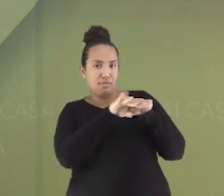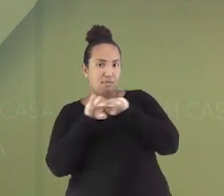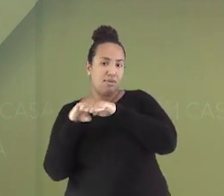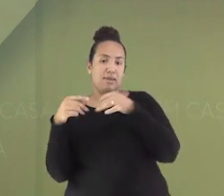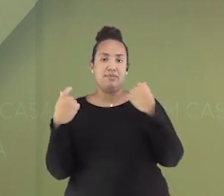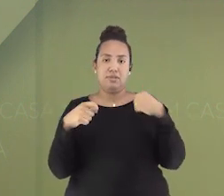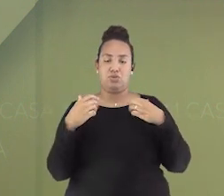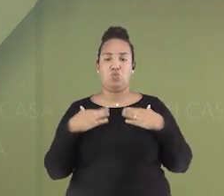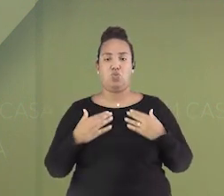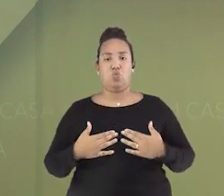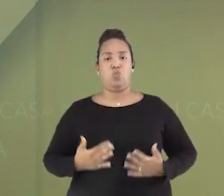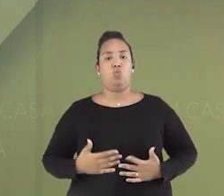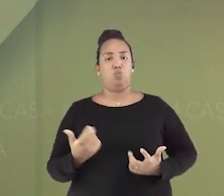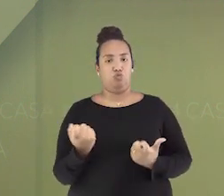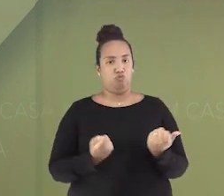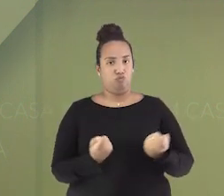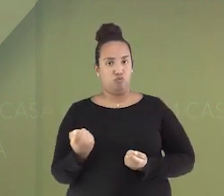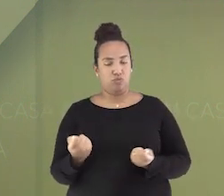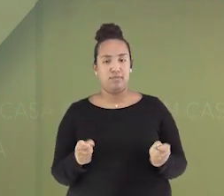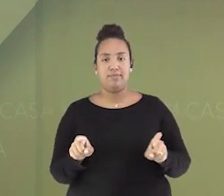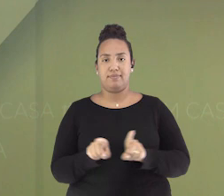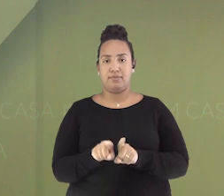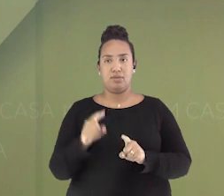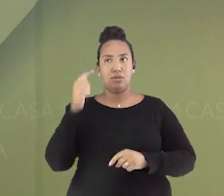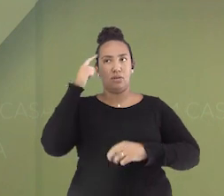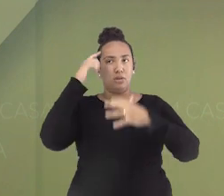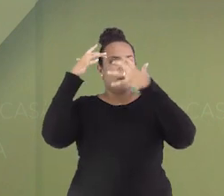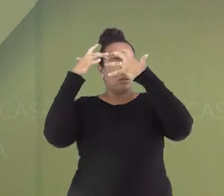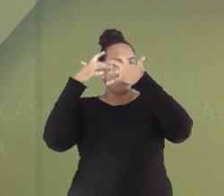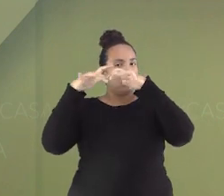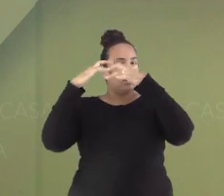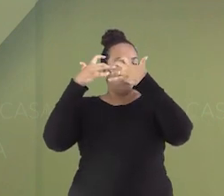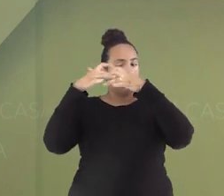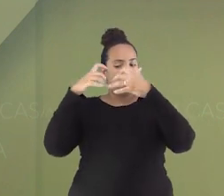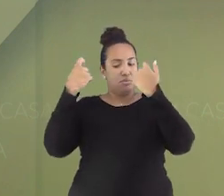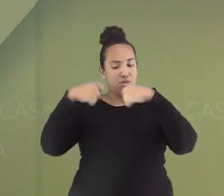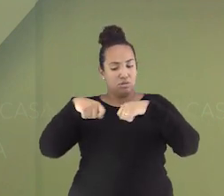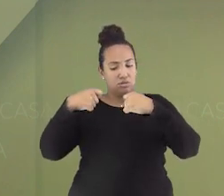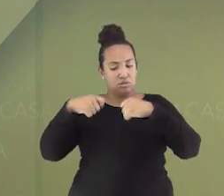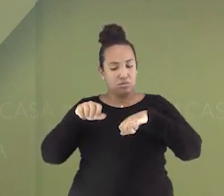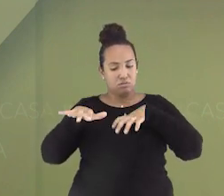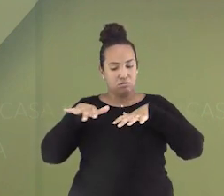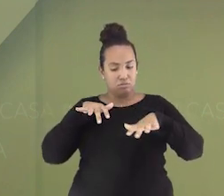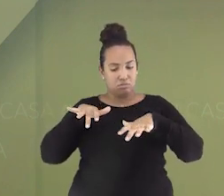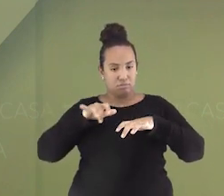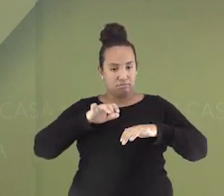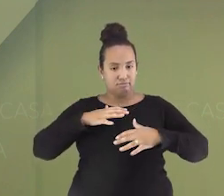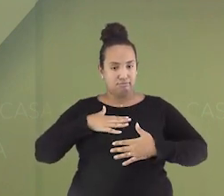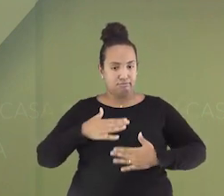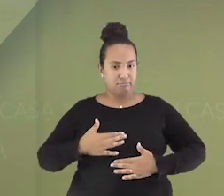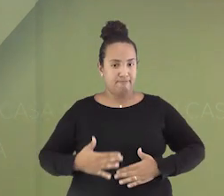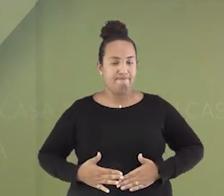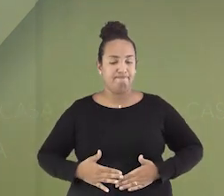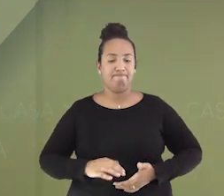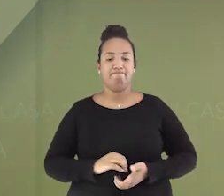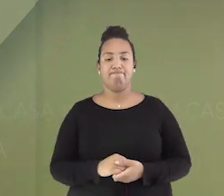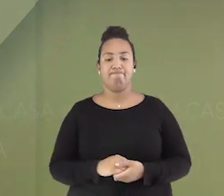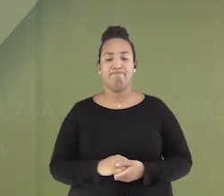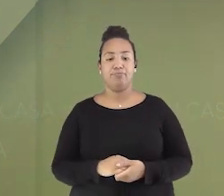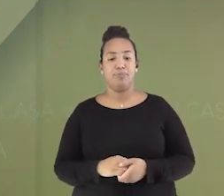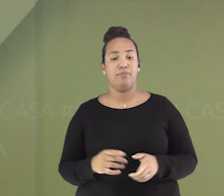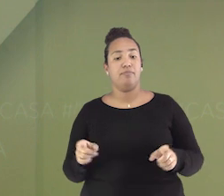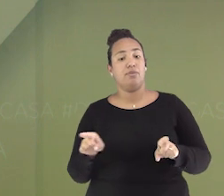que exige coordenação motora e ativa as áreas do cérebro responsáveis por comandar os movimentos.